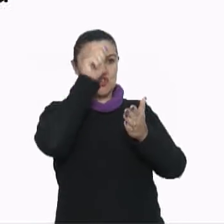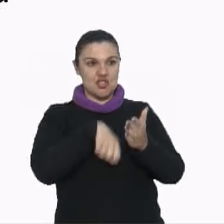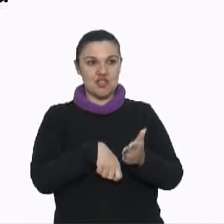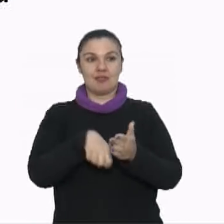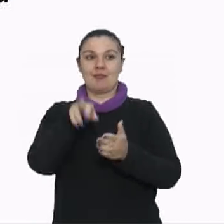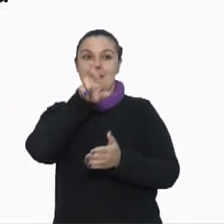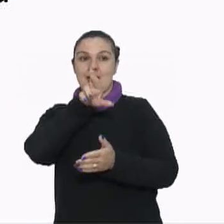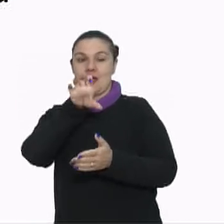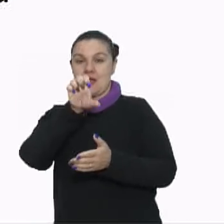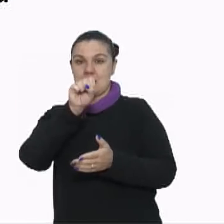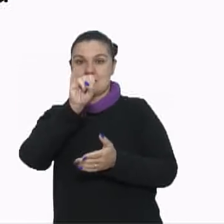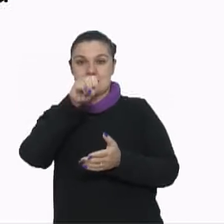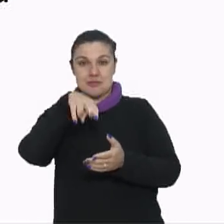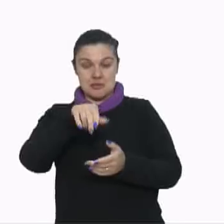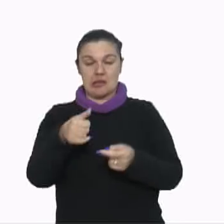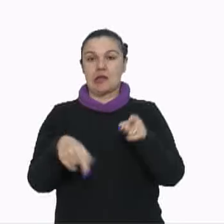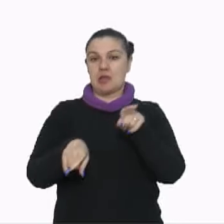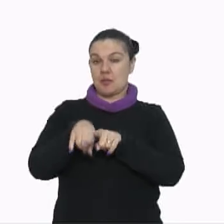resina e objetos